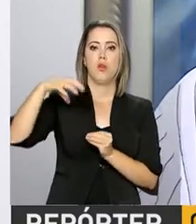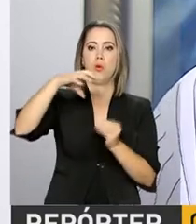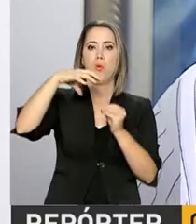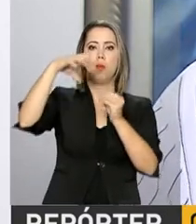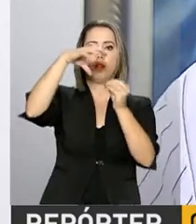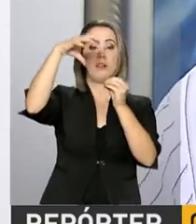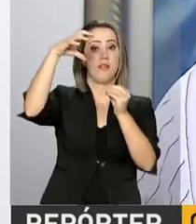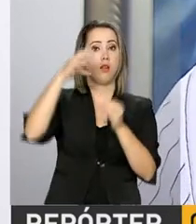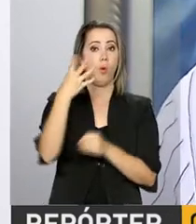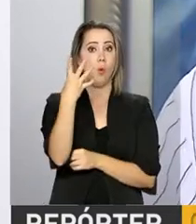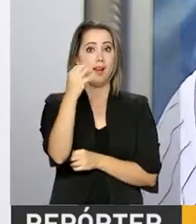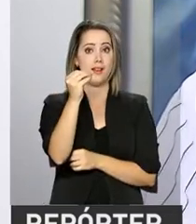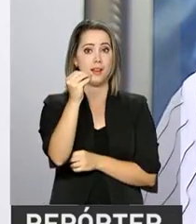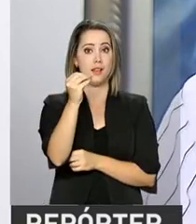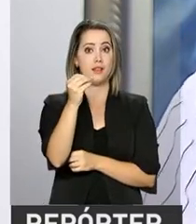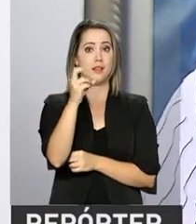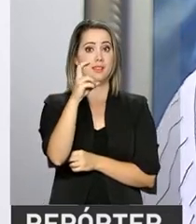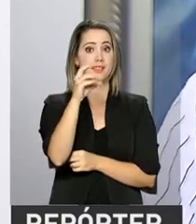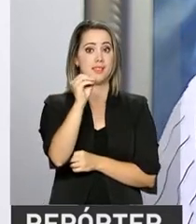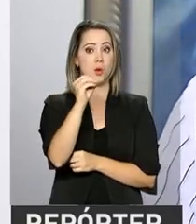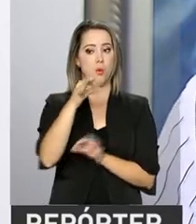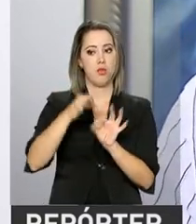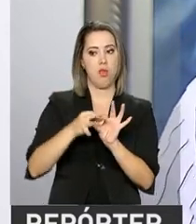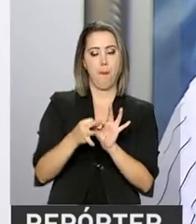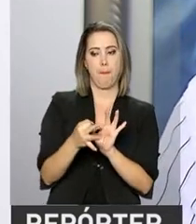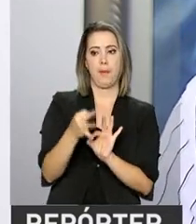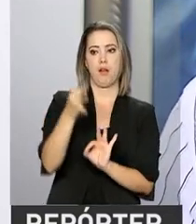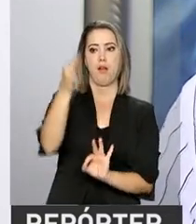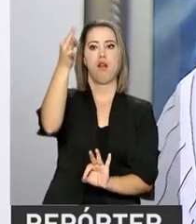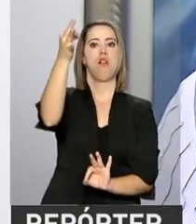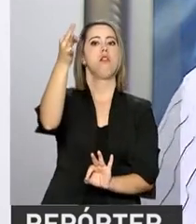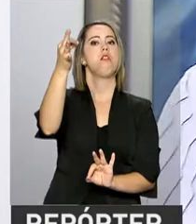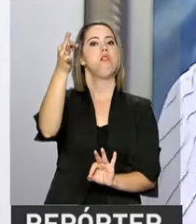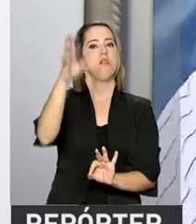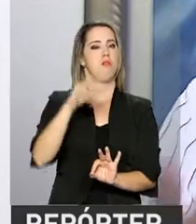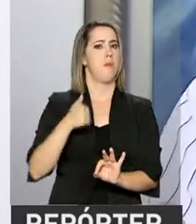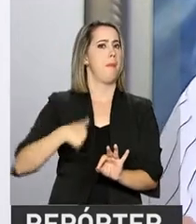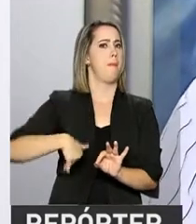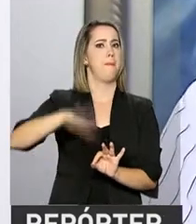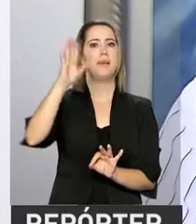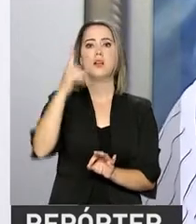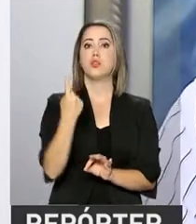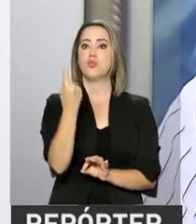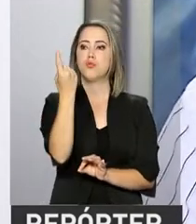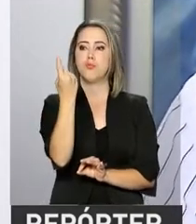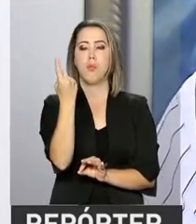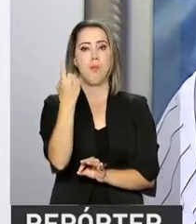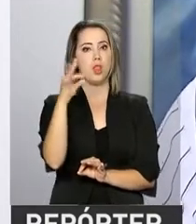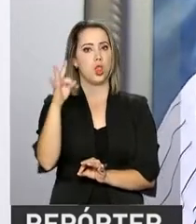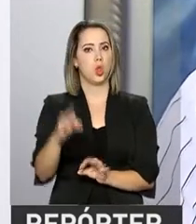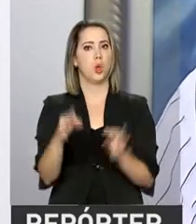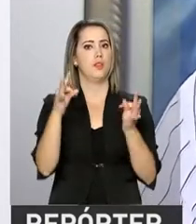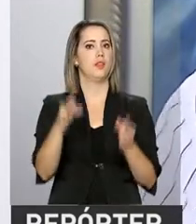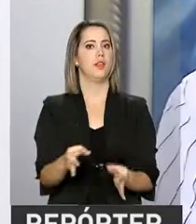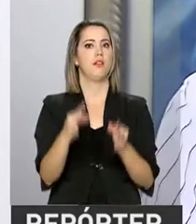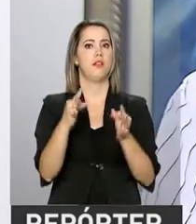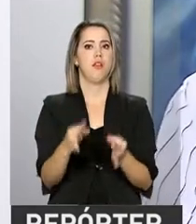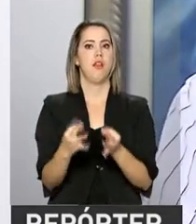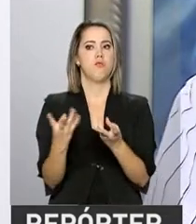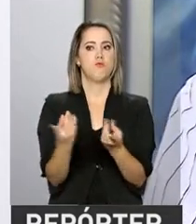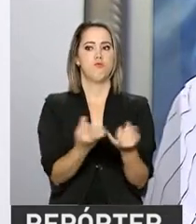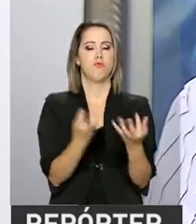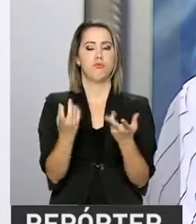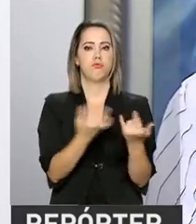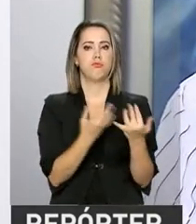de altura capaz de carregar uma carga de fogos de uma tonelada e meia imagine